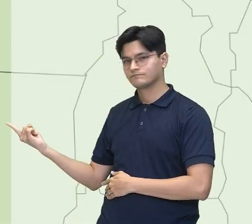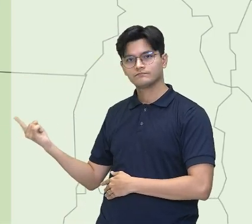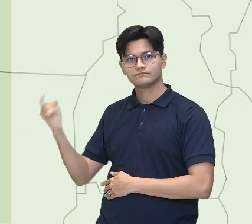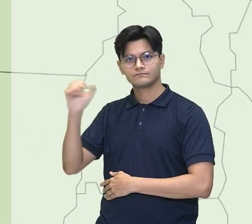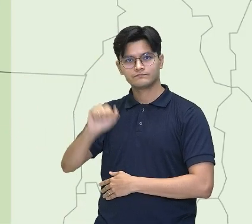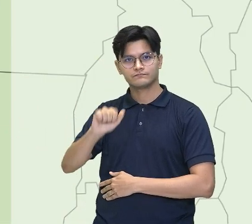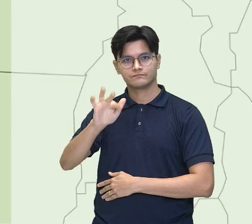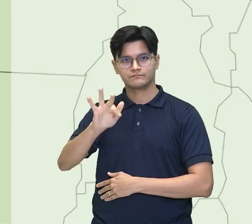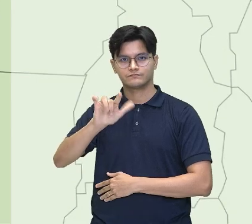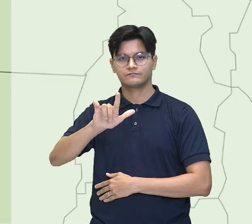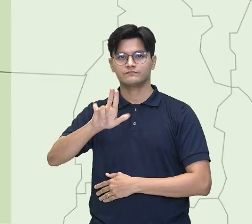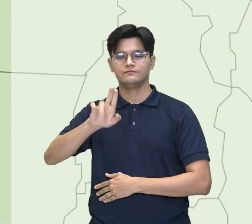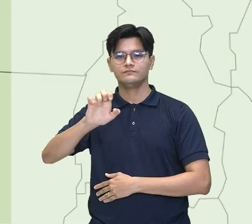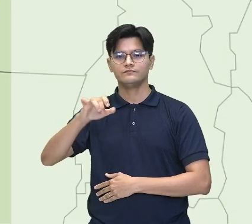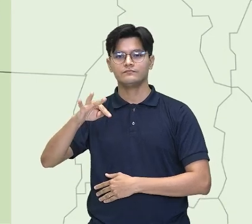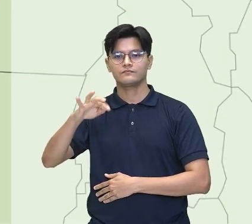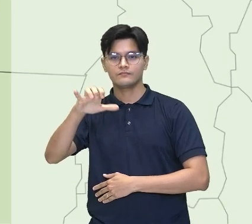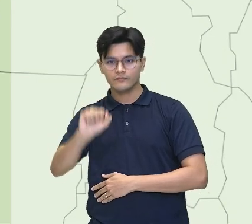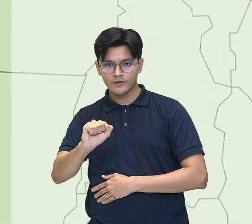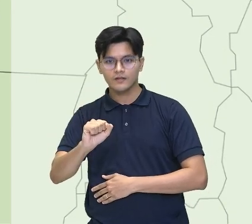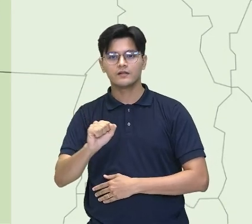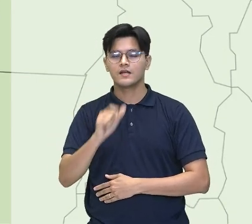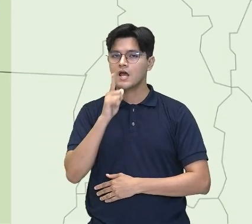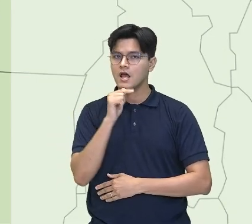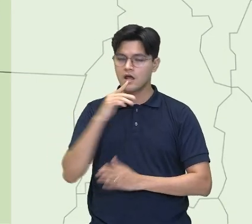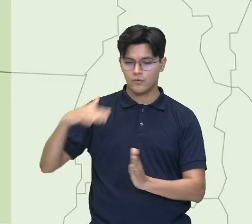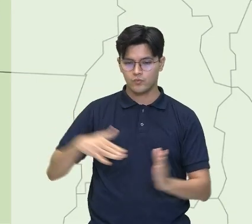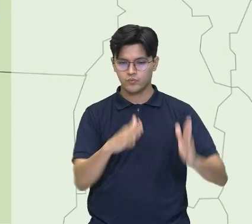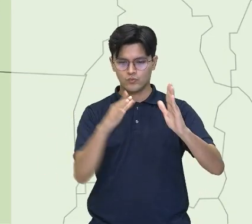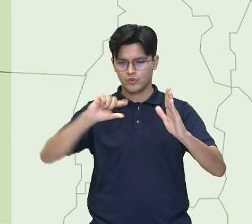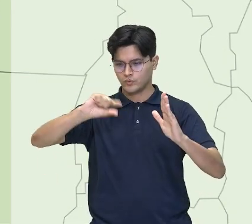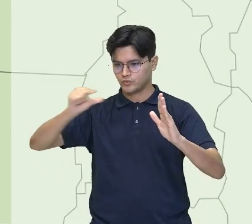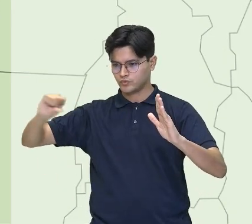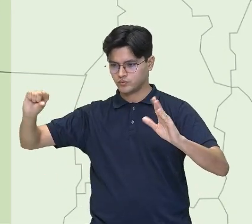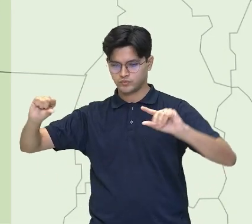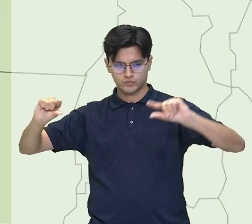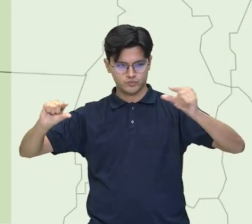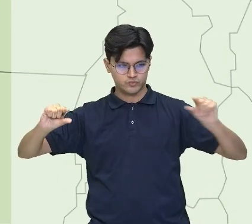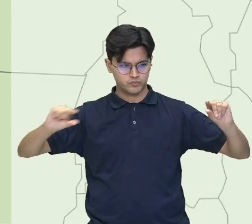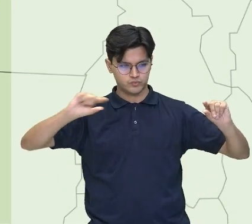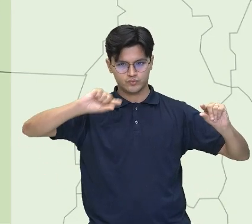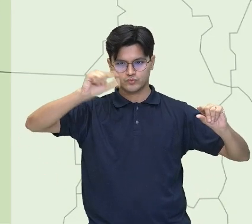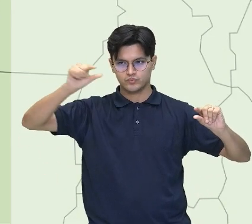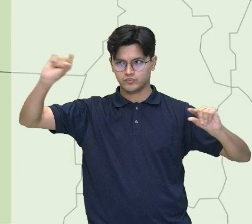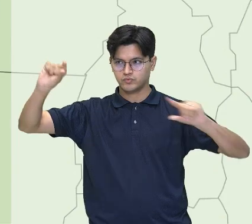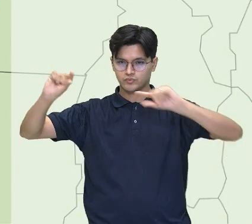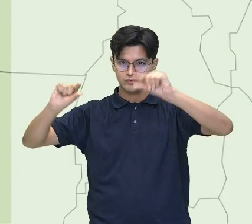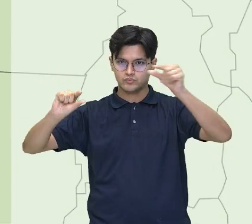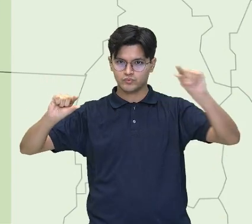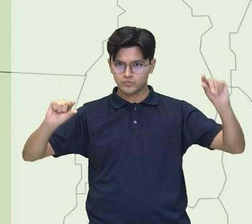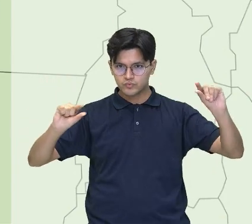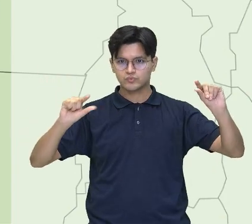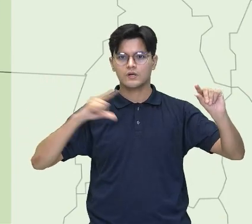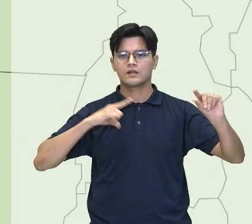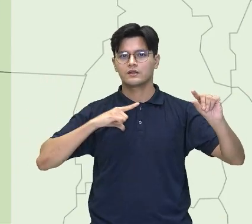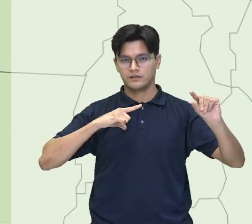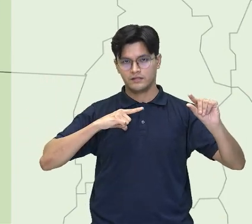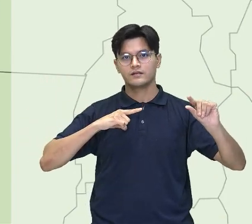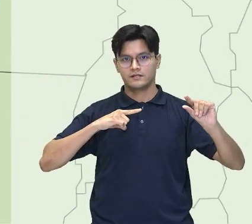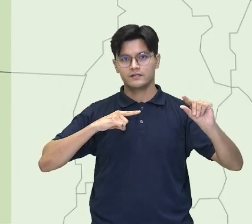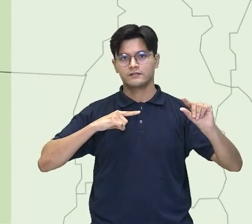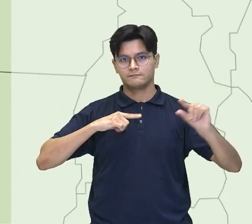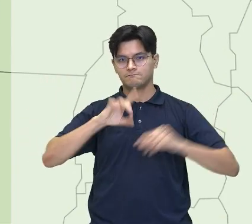do sentido da nascente até a sua foz, nós temos os rios da margem direita do